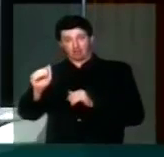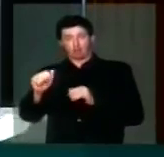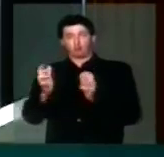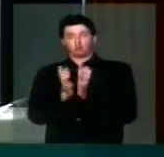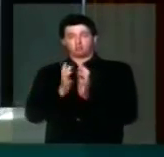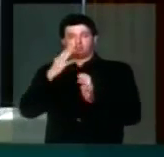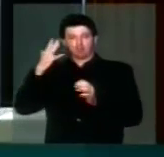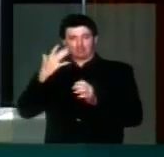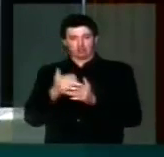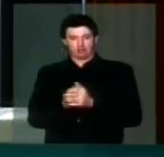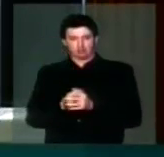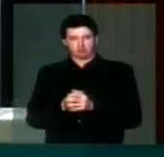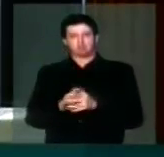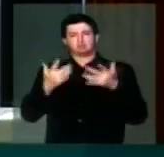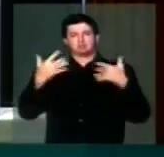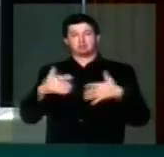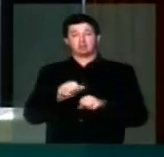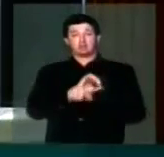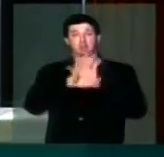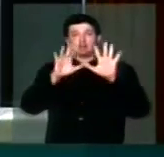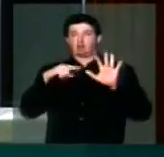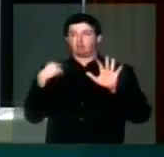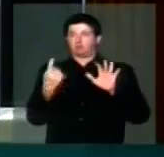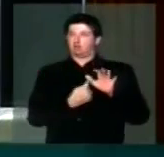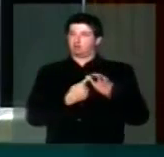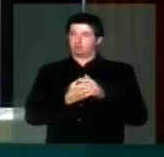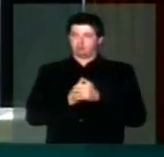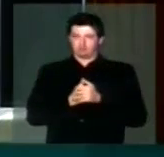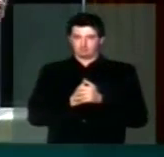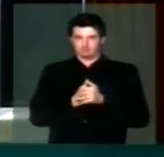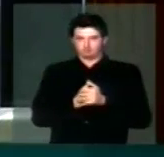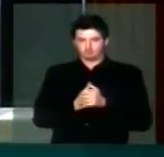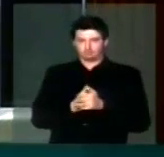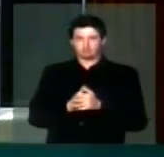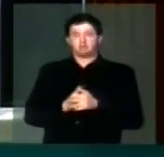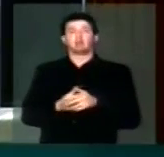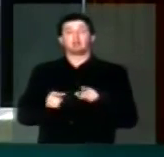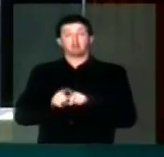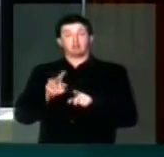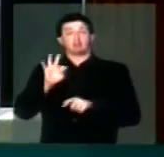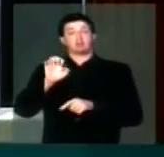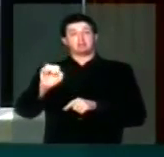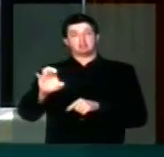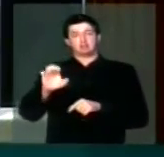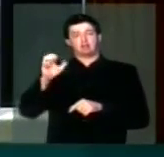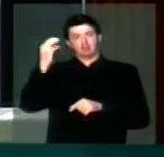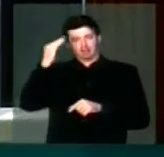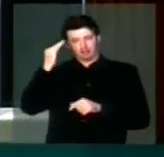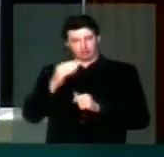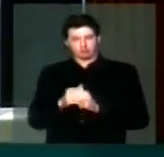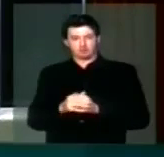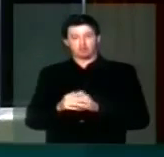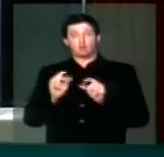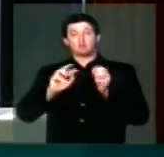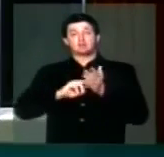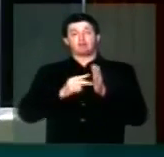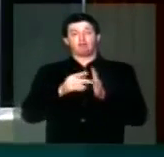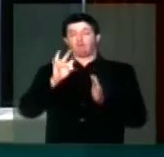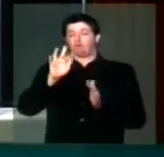políticos, esclarece a nós e também ao TSE sobre a